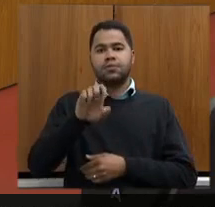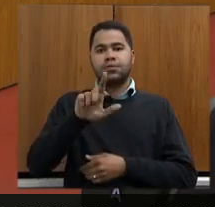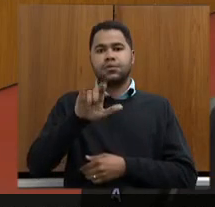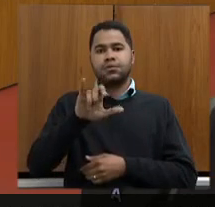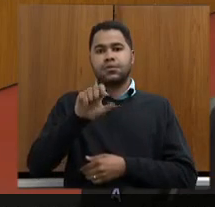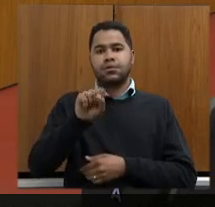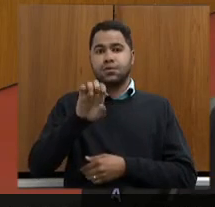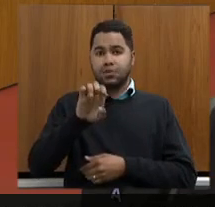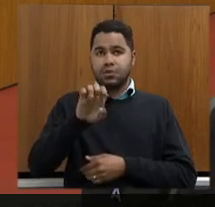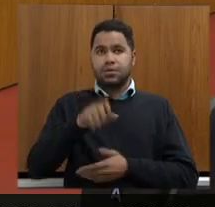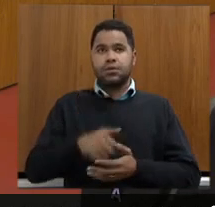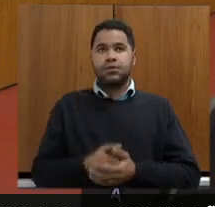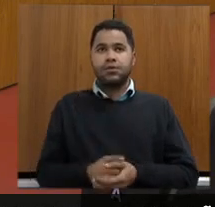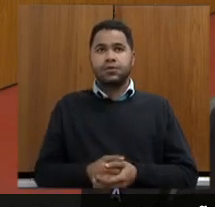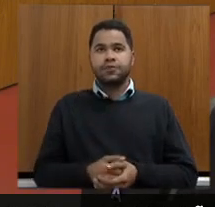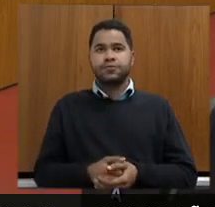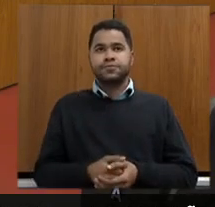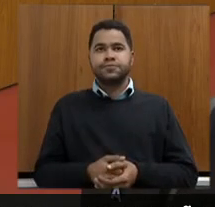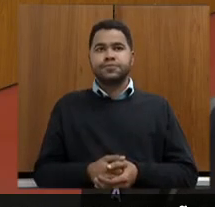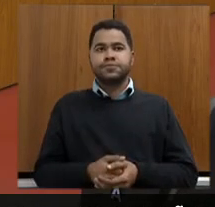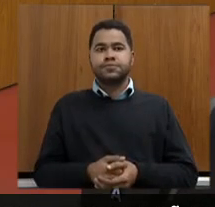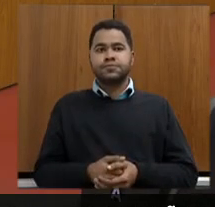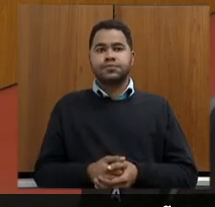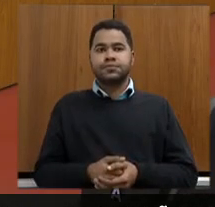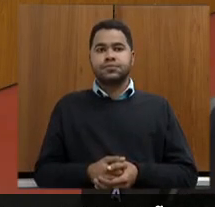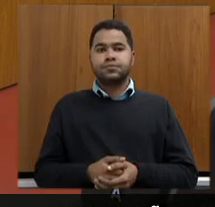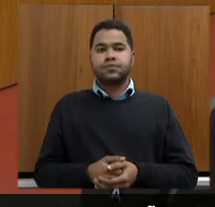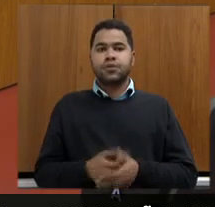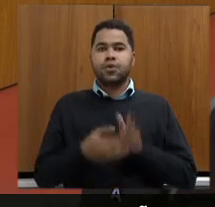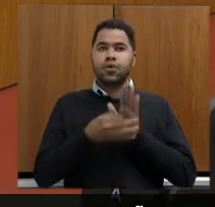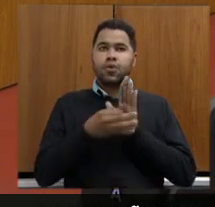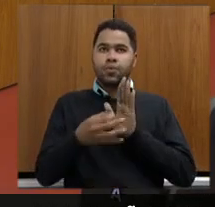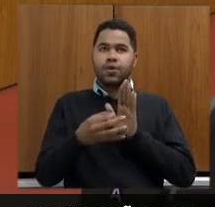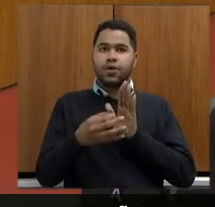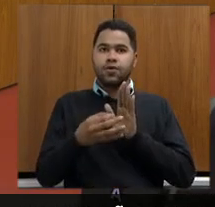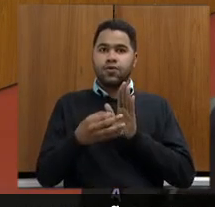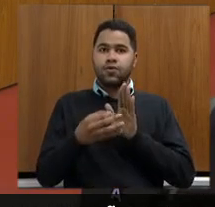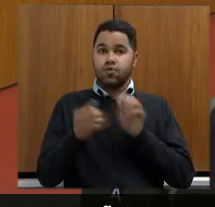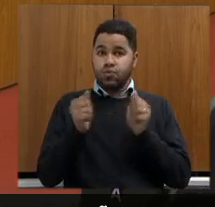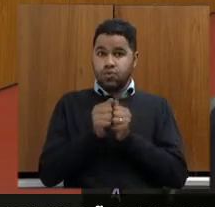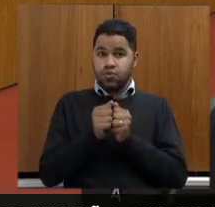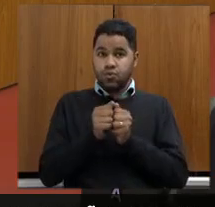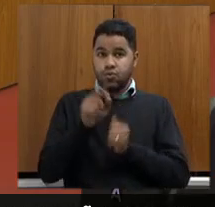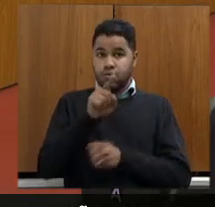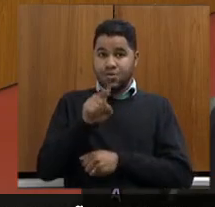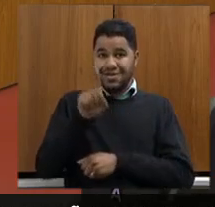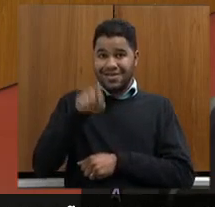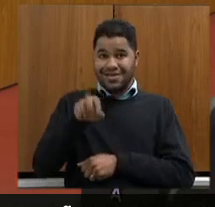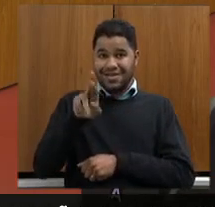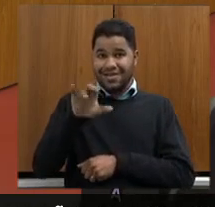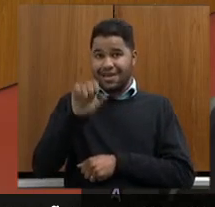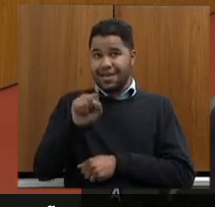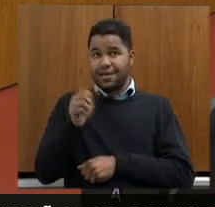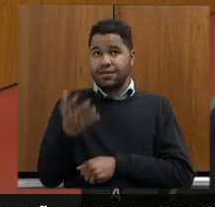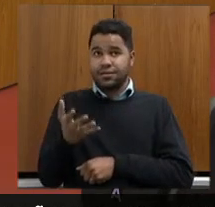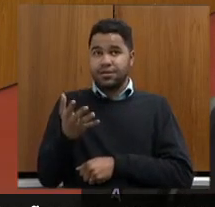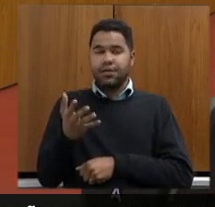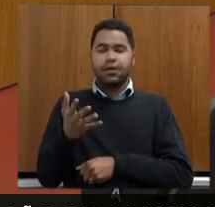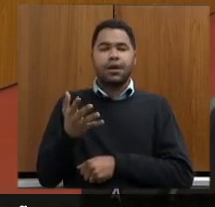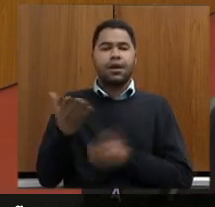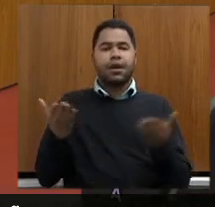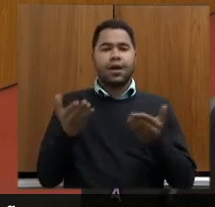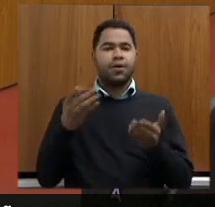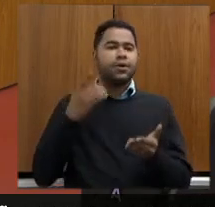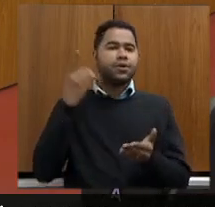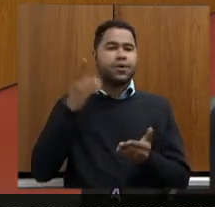tem que fazer os comentários finais junto com os erres pode ser uma palavra Deputado